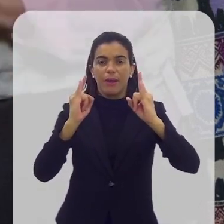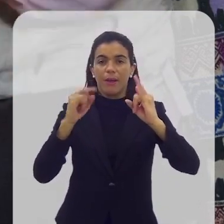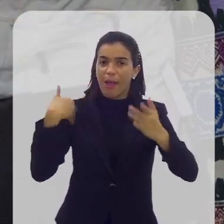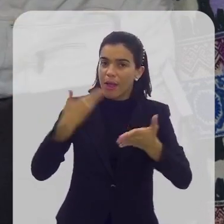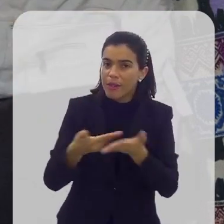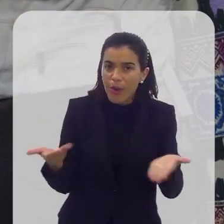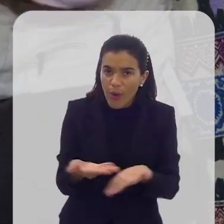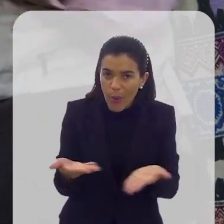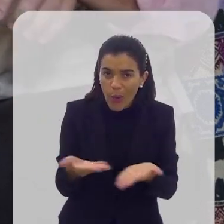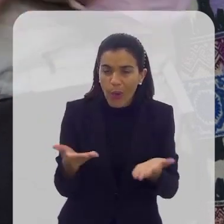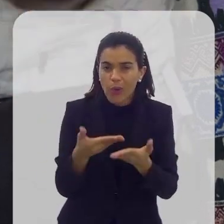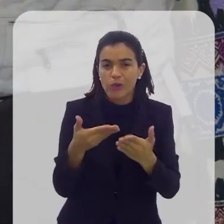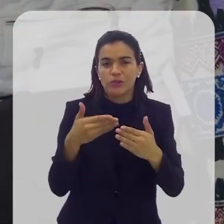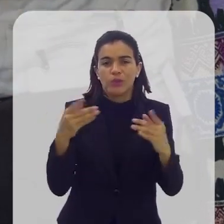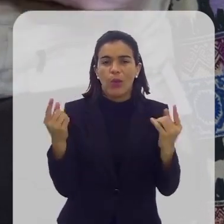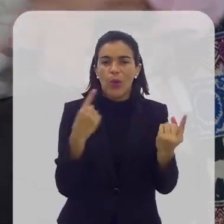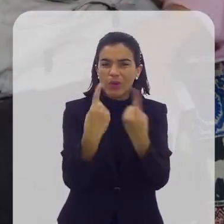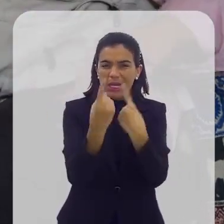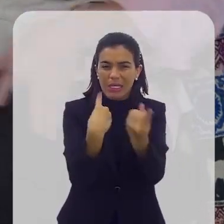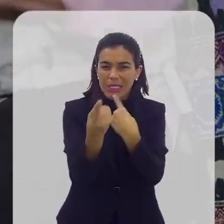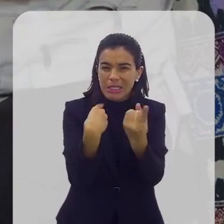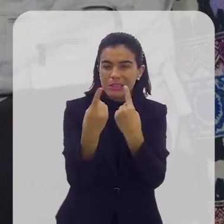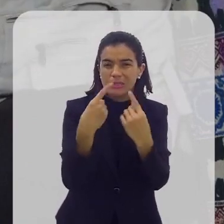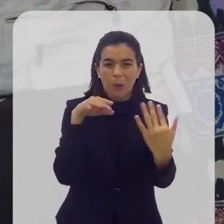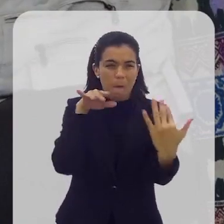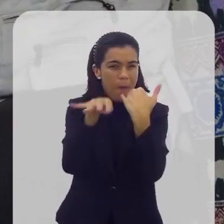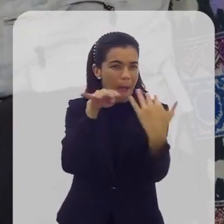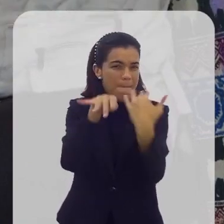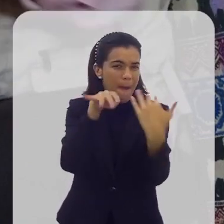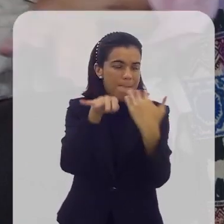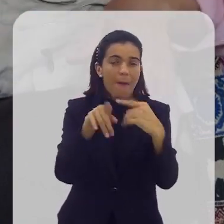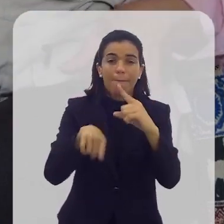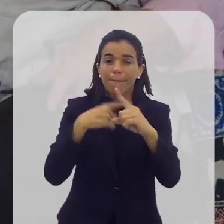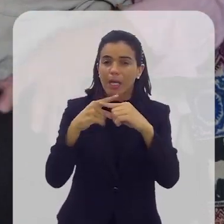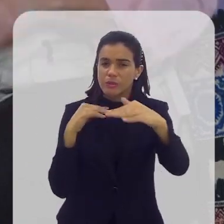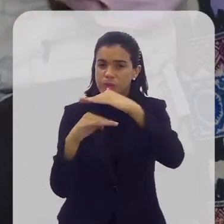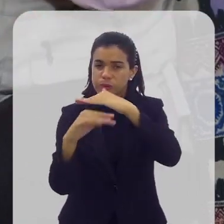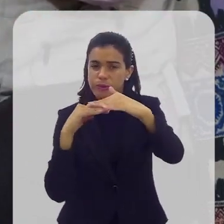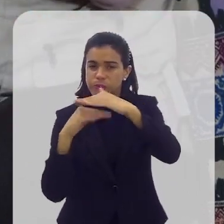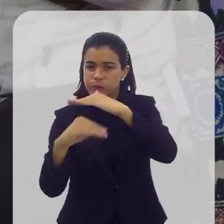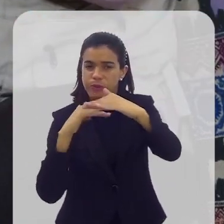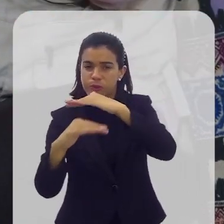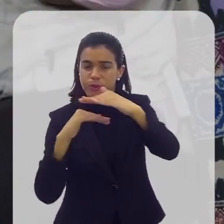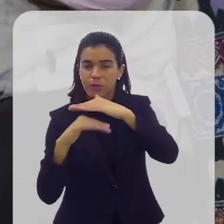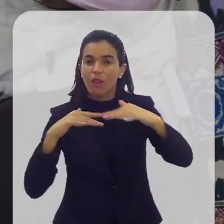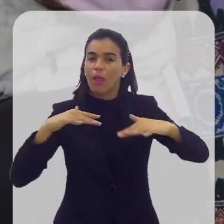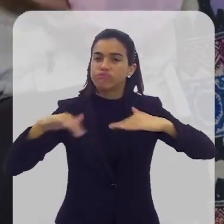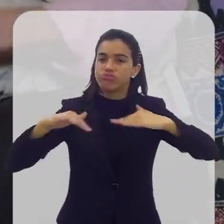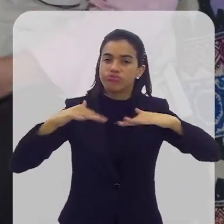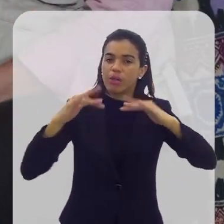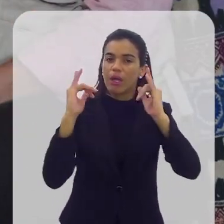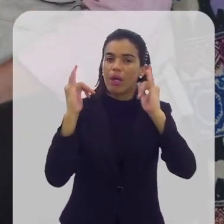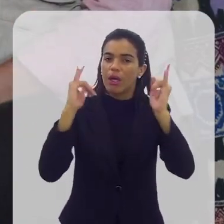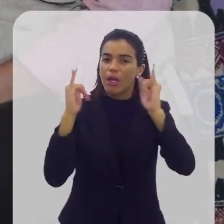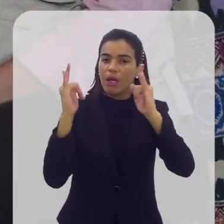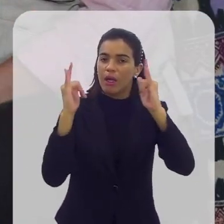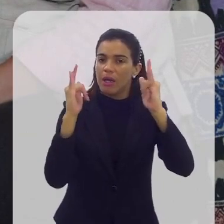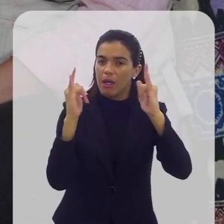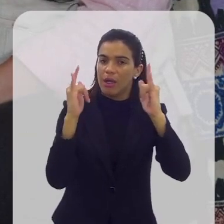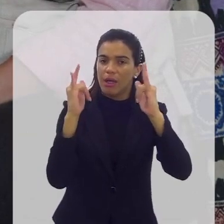hoteleira aqui tão expressiva. Muitos hotéis, porque eram os intelectuais, os artistas, os políticos que vinham para